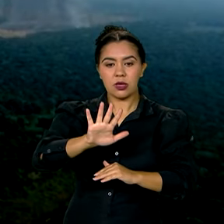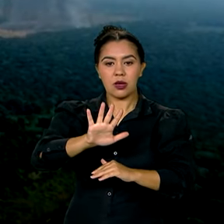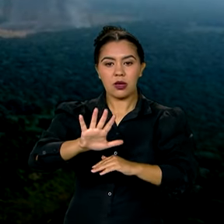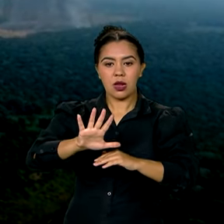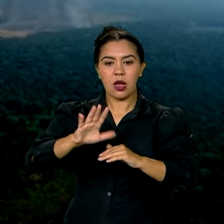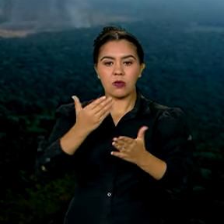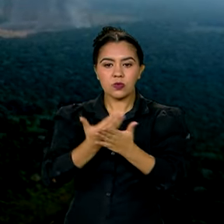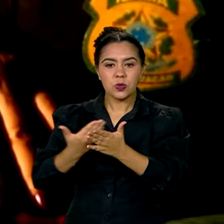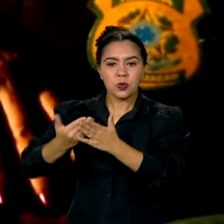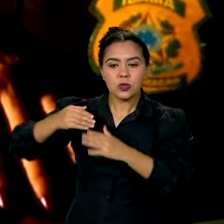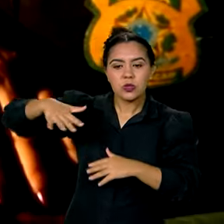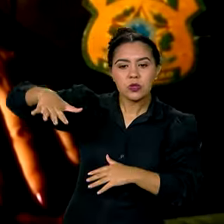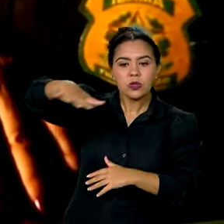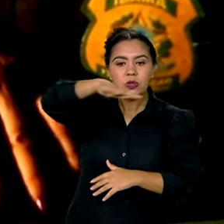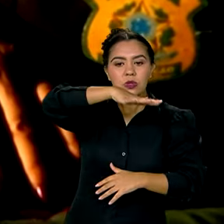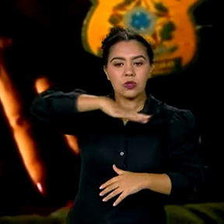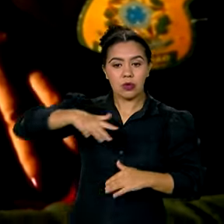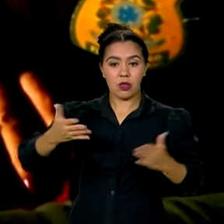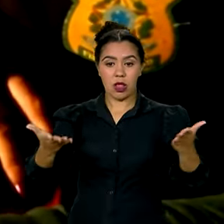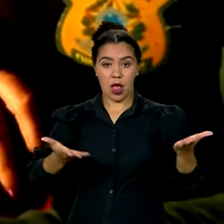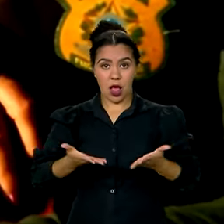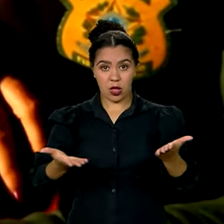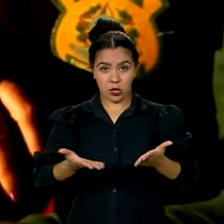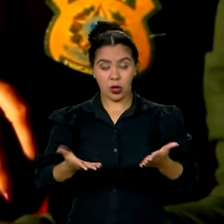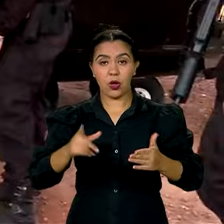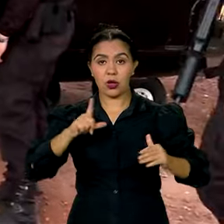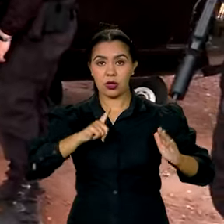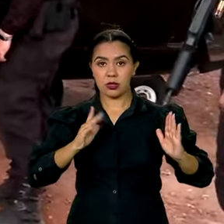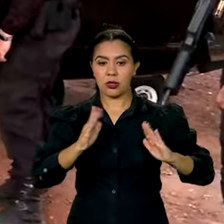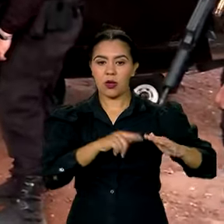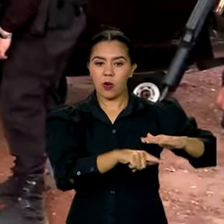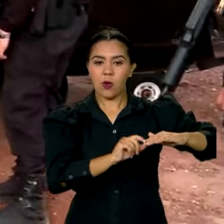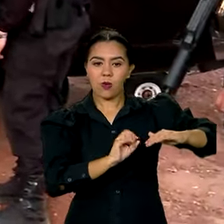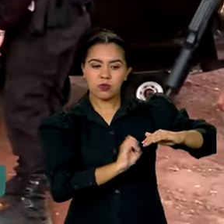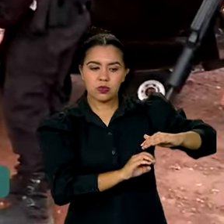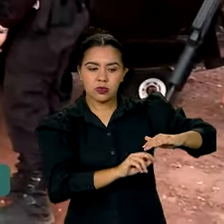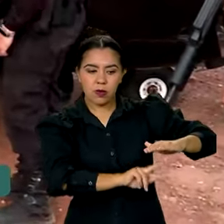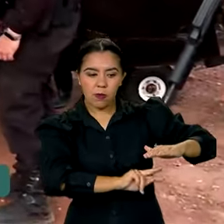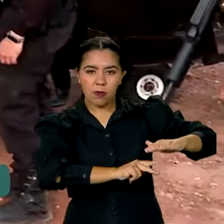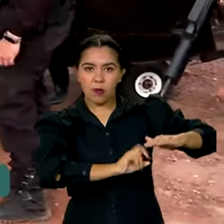Agora, o plano recebeu investimentos recordes do Fundo da Amazônia no valor de